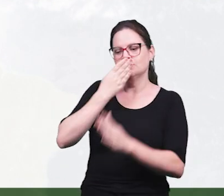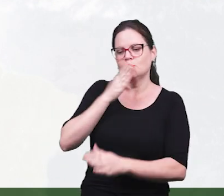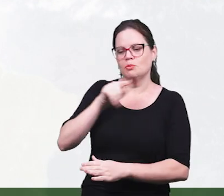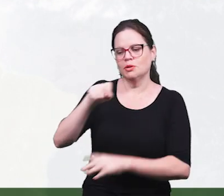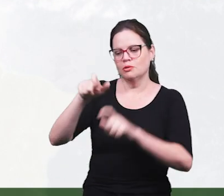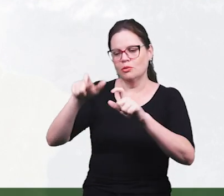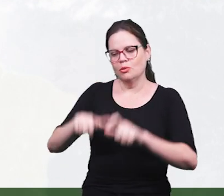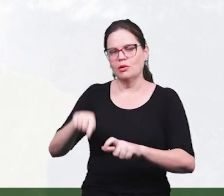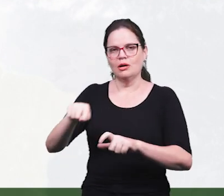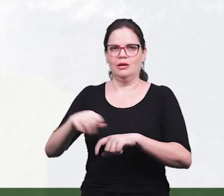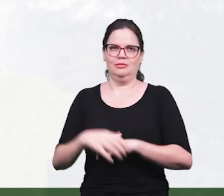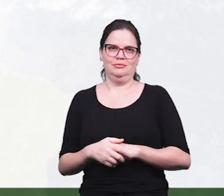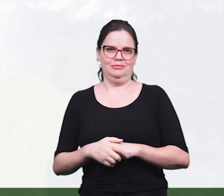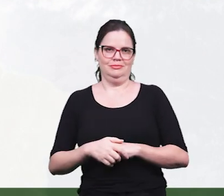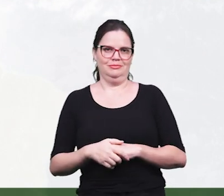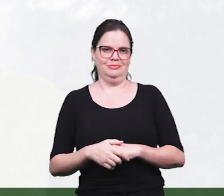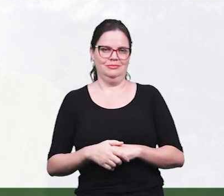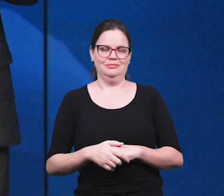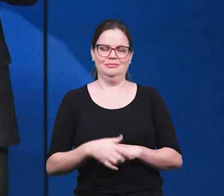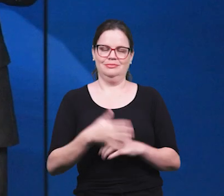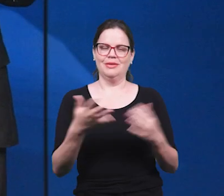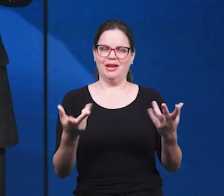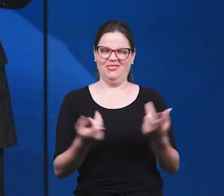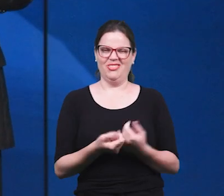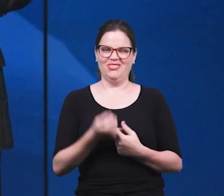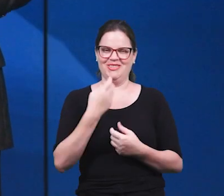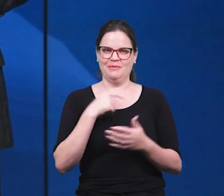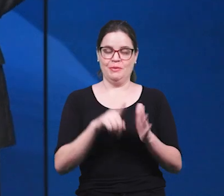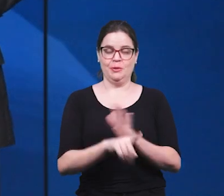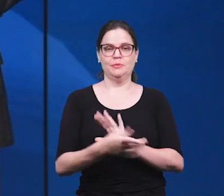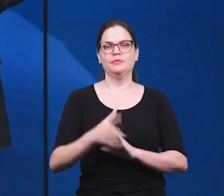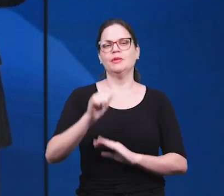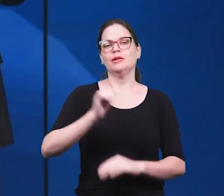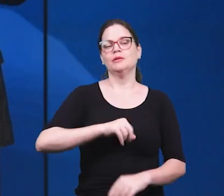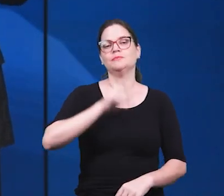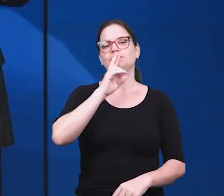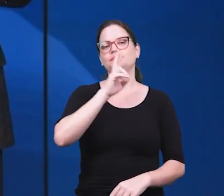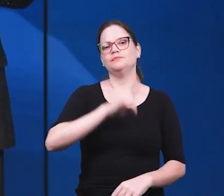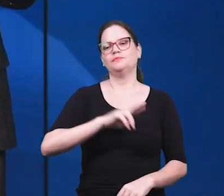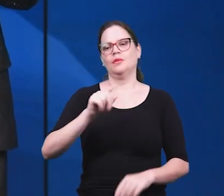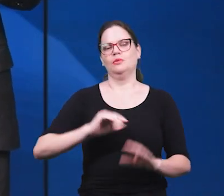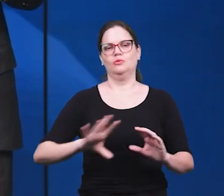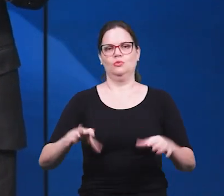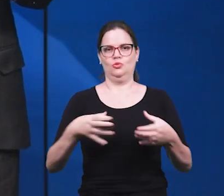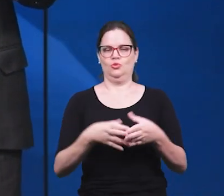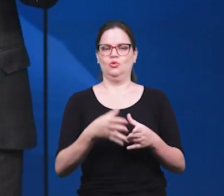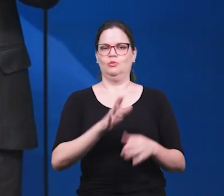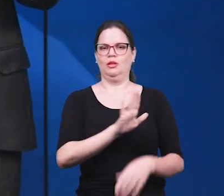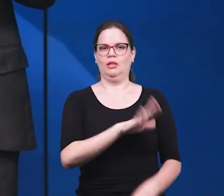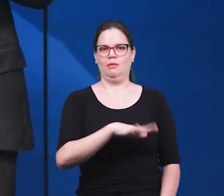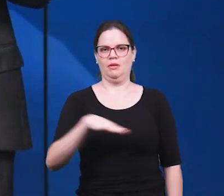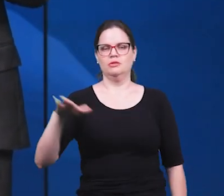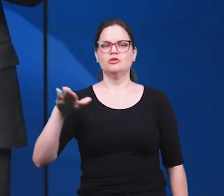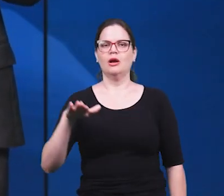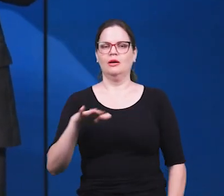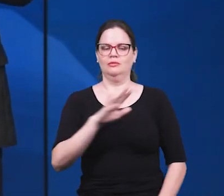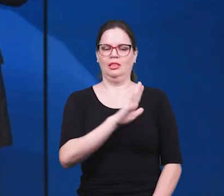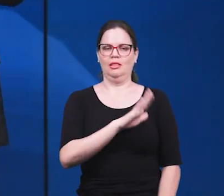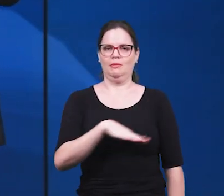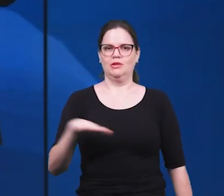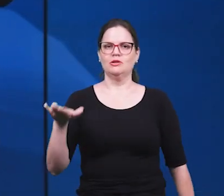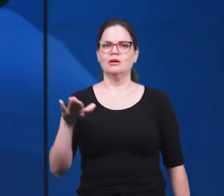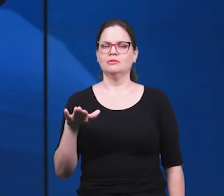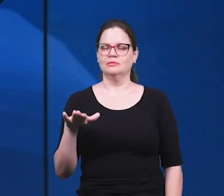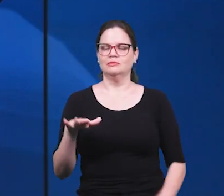à igreja? Que pergunta maravilhosa! E quem vai nos dar a primeira resposta a essa pergunta é o nosso grupo de intermediários, nossa classe